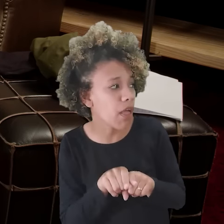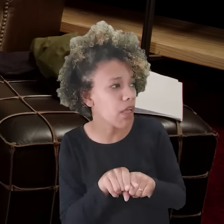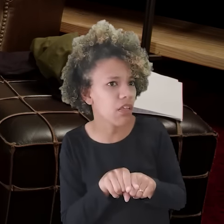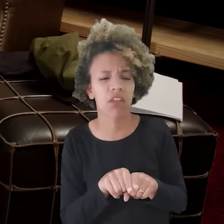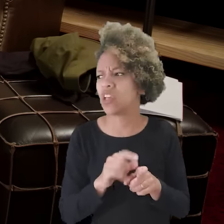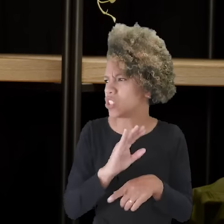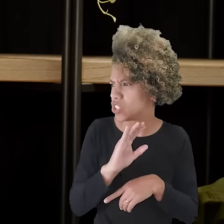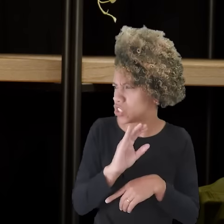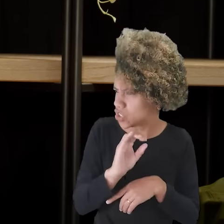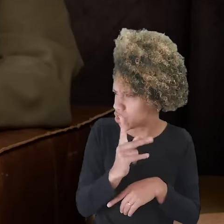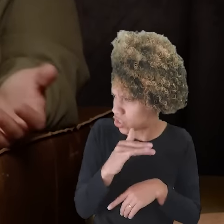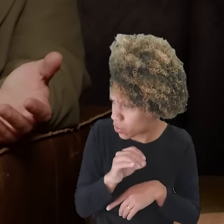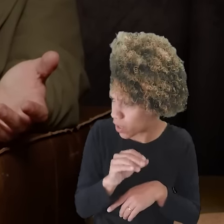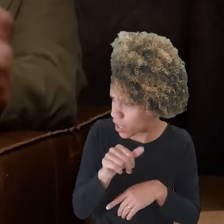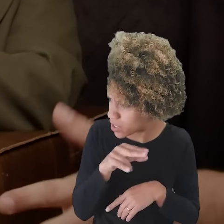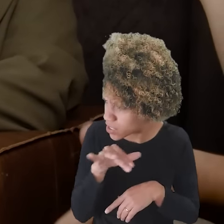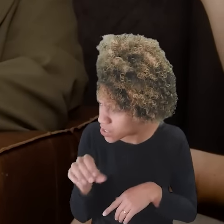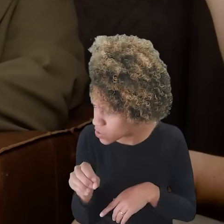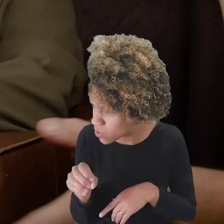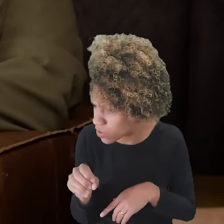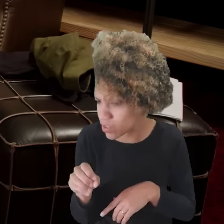Chico Anysio Chico Anysio